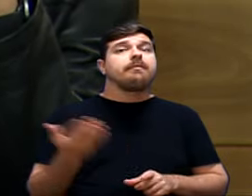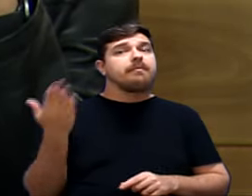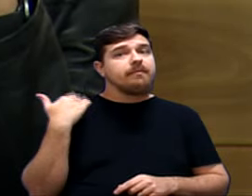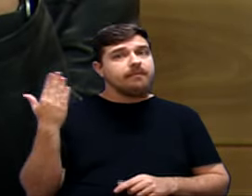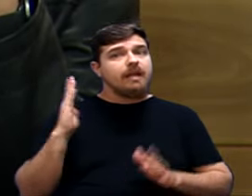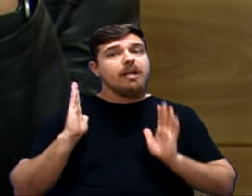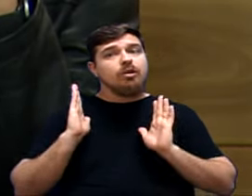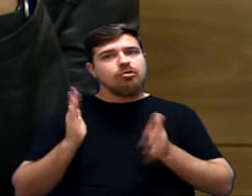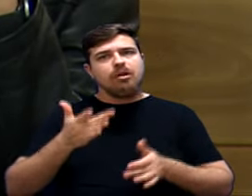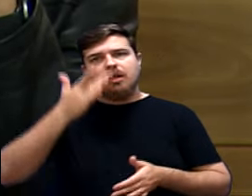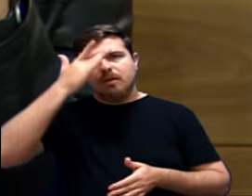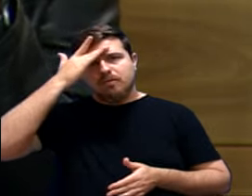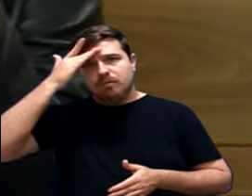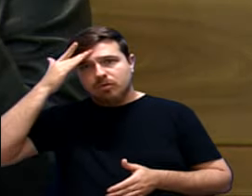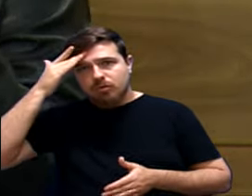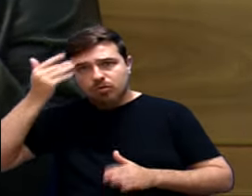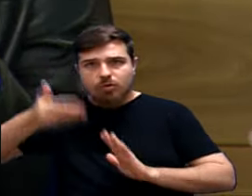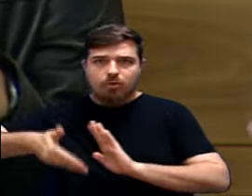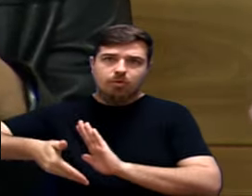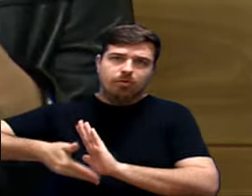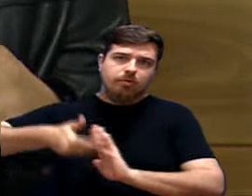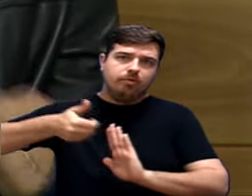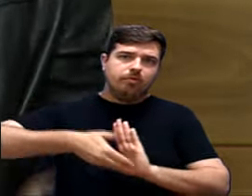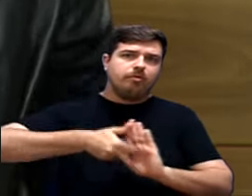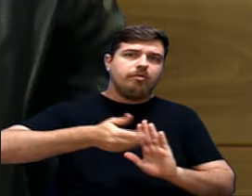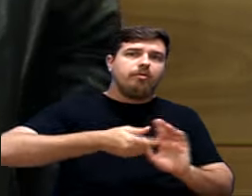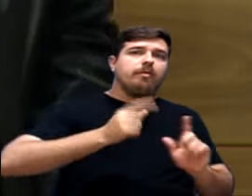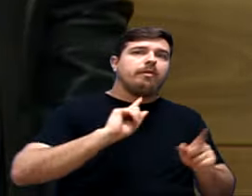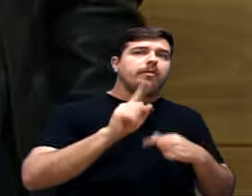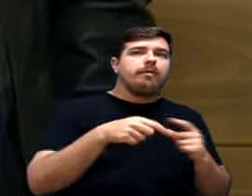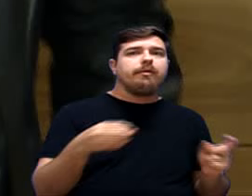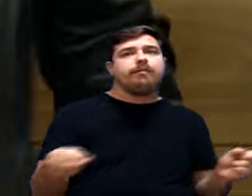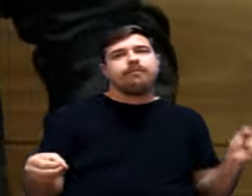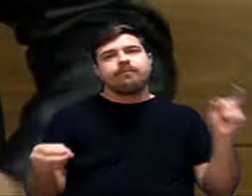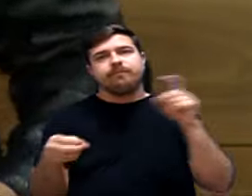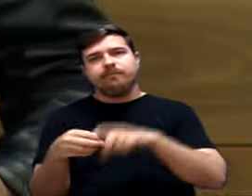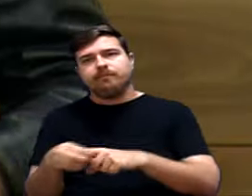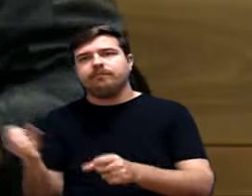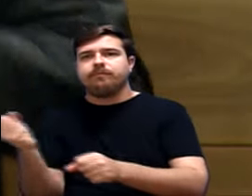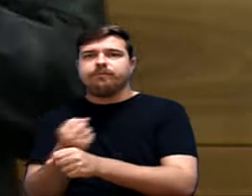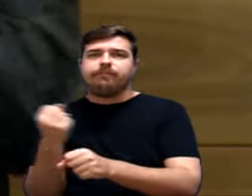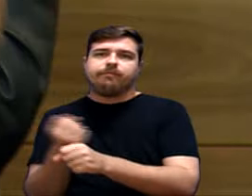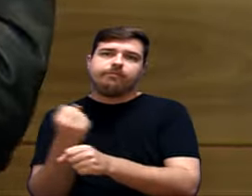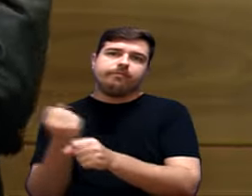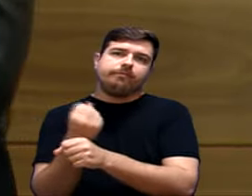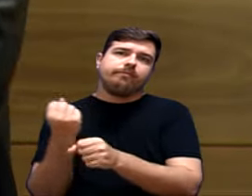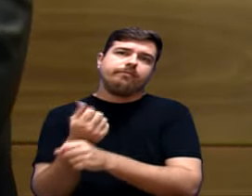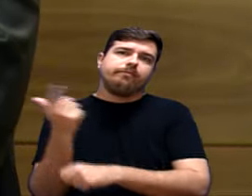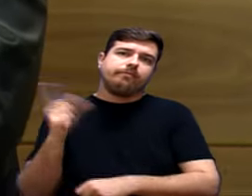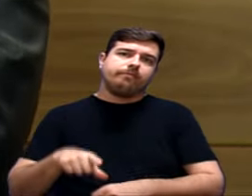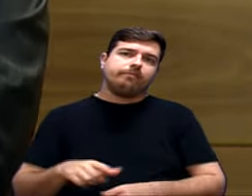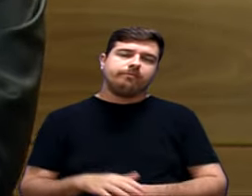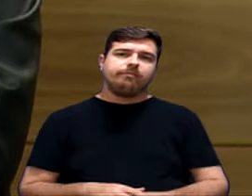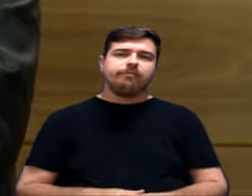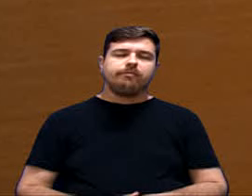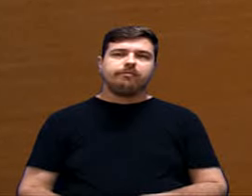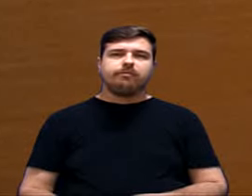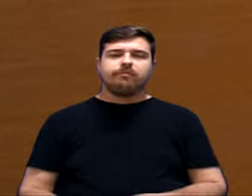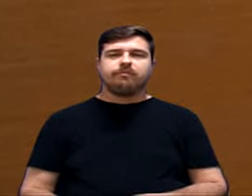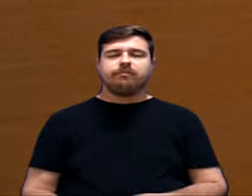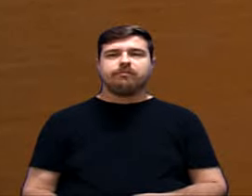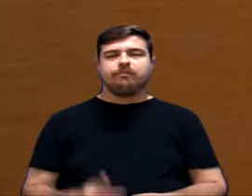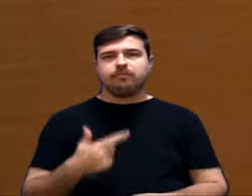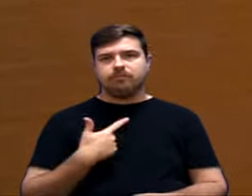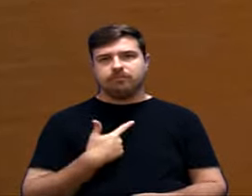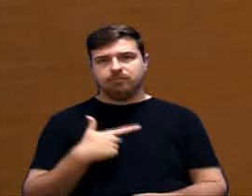retiradas algumas pessoas né e voltaram a construir infelizmente isso acontece Principalmente no final de semana próximo